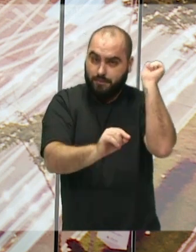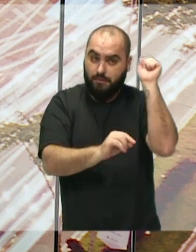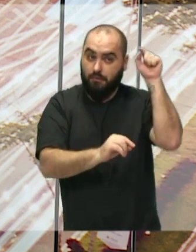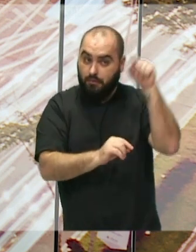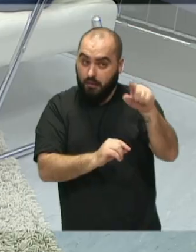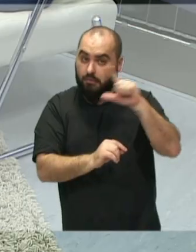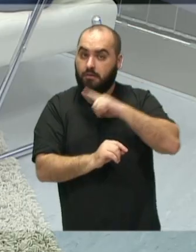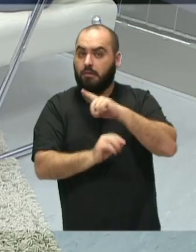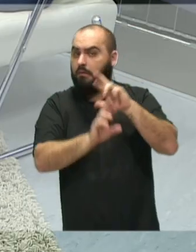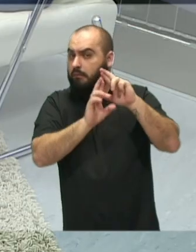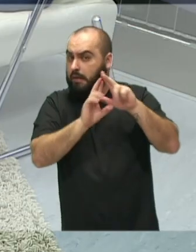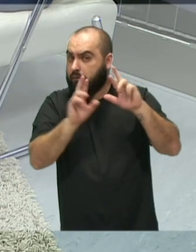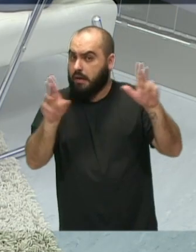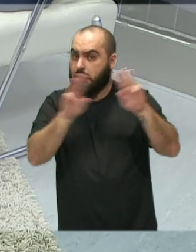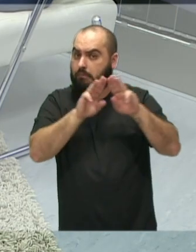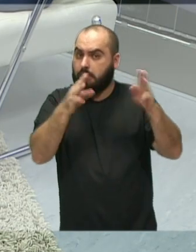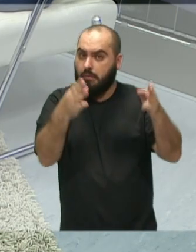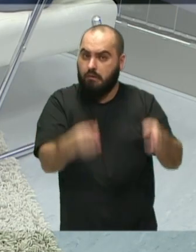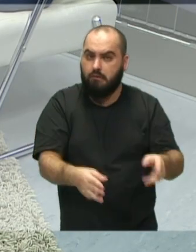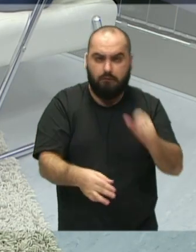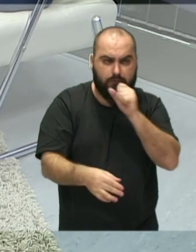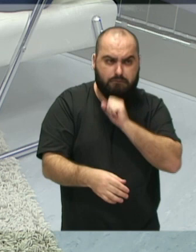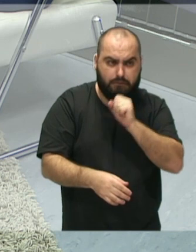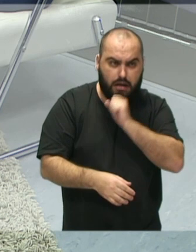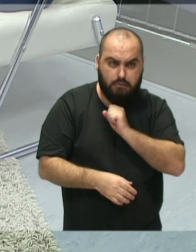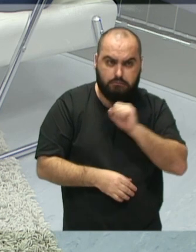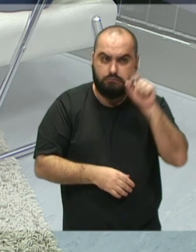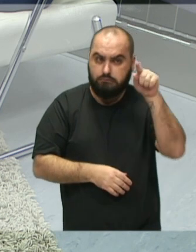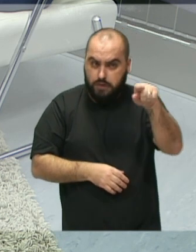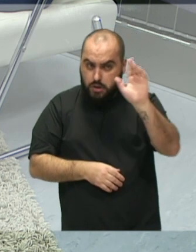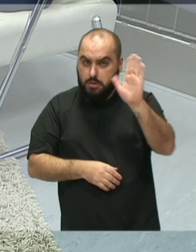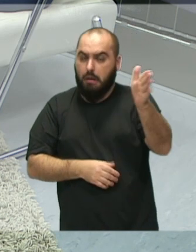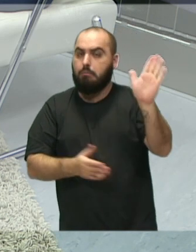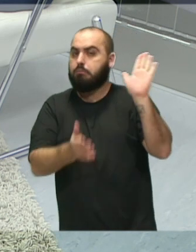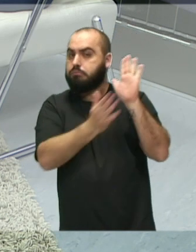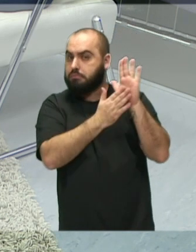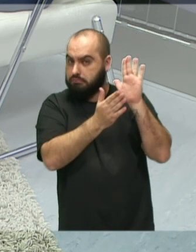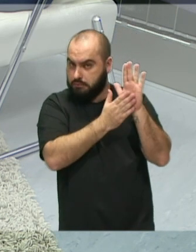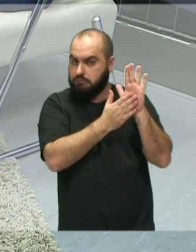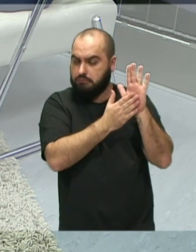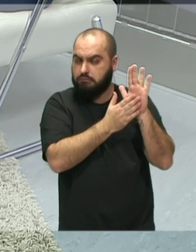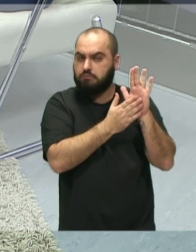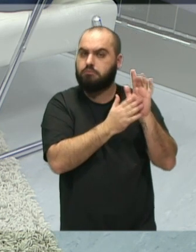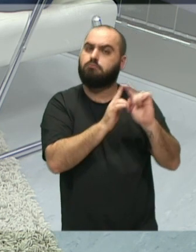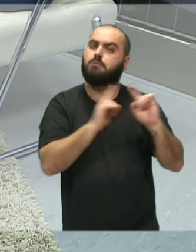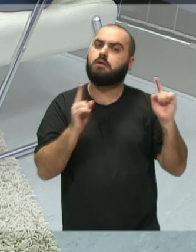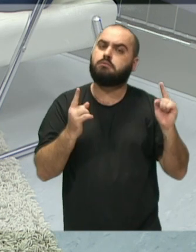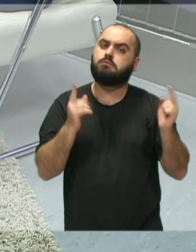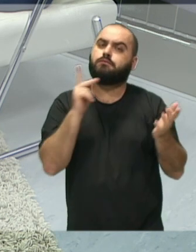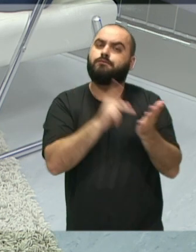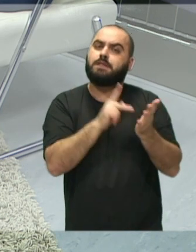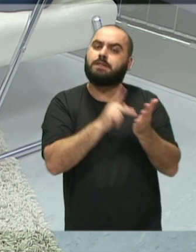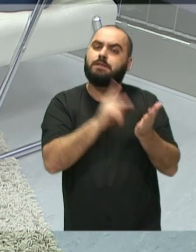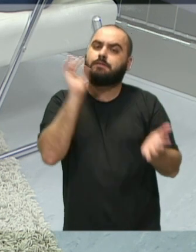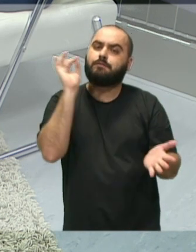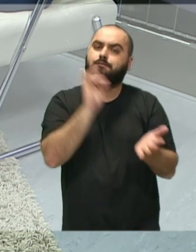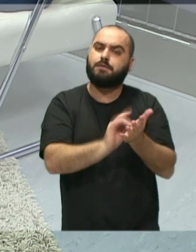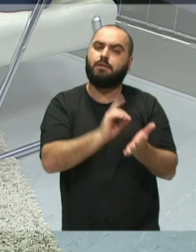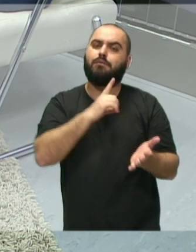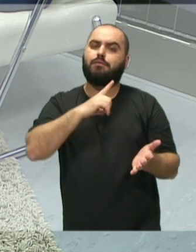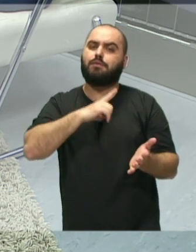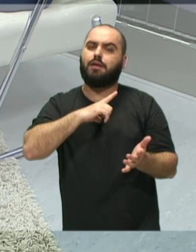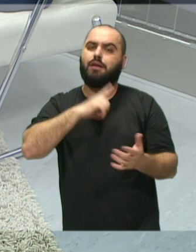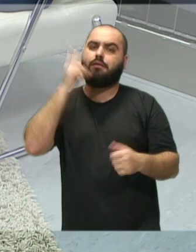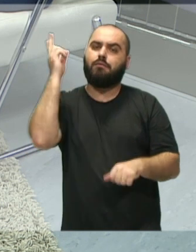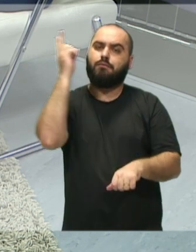diversos equipamentos e móveis sucateados. A senhora fez algumas propostas com relação, mas qual é o estado real, né? Tem um vídeo até nas